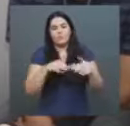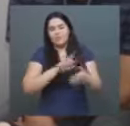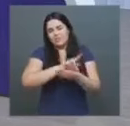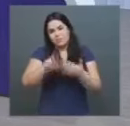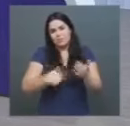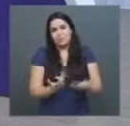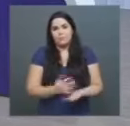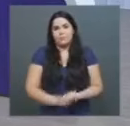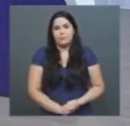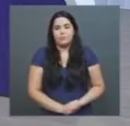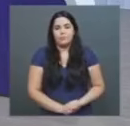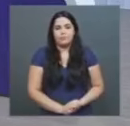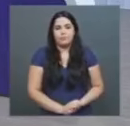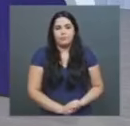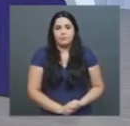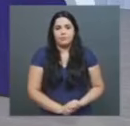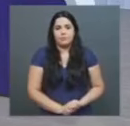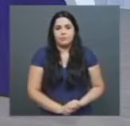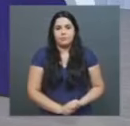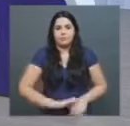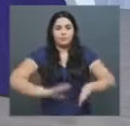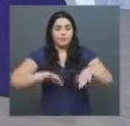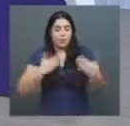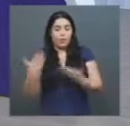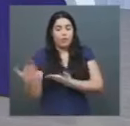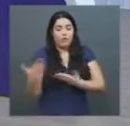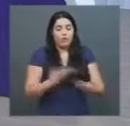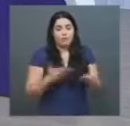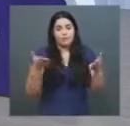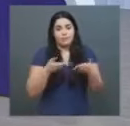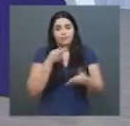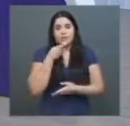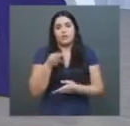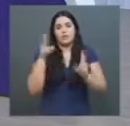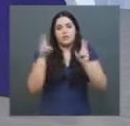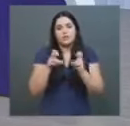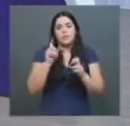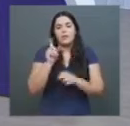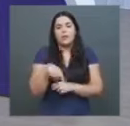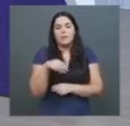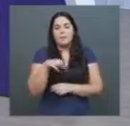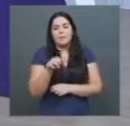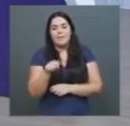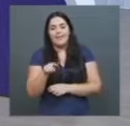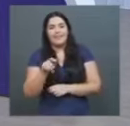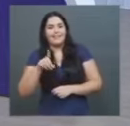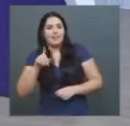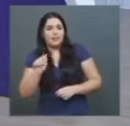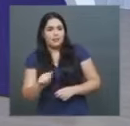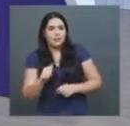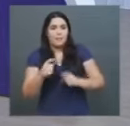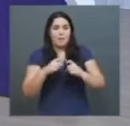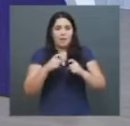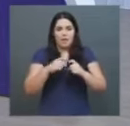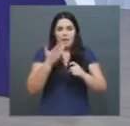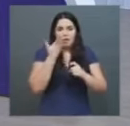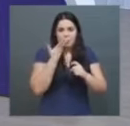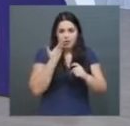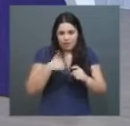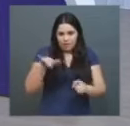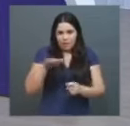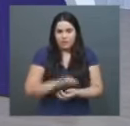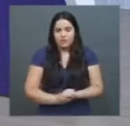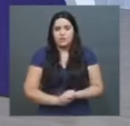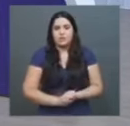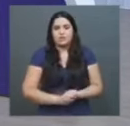coisas. Bom, e as nossas convidadas de hoje para falar sobre o assunto são Magda Moura, pediatra neonatologista do Hospital